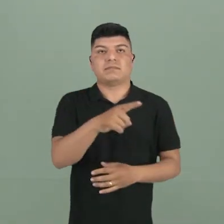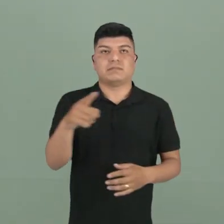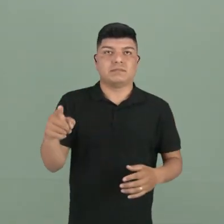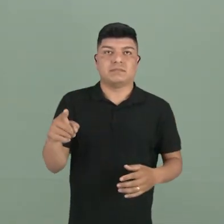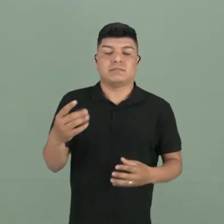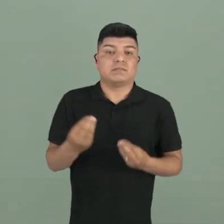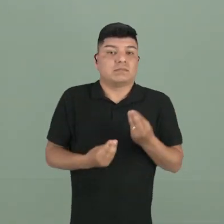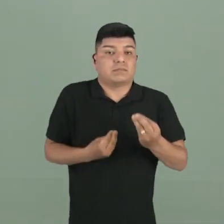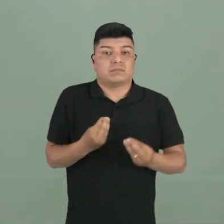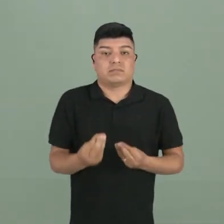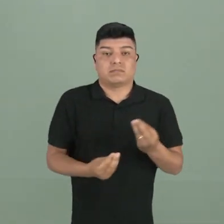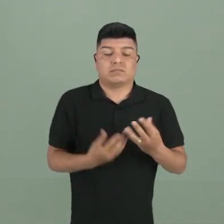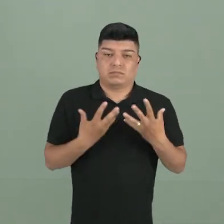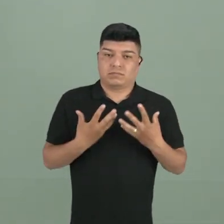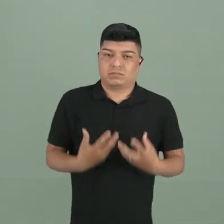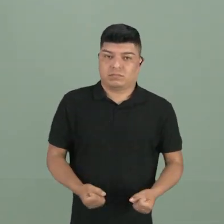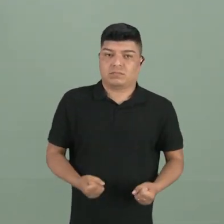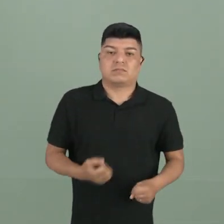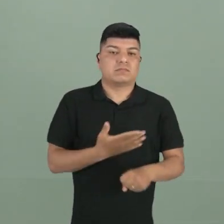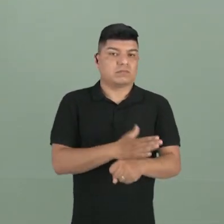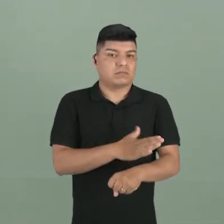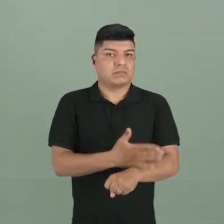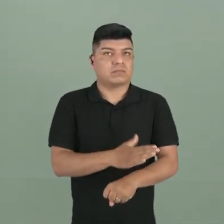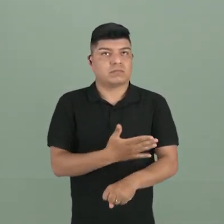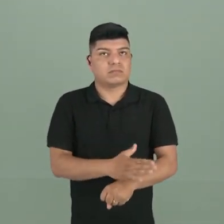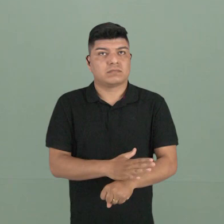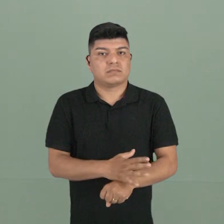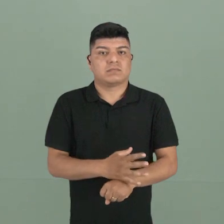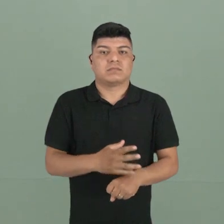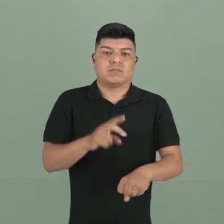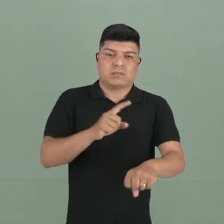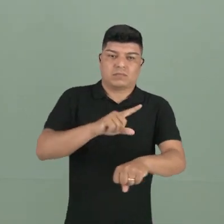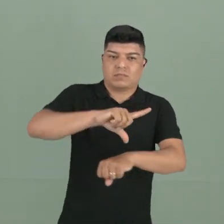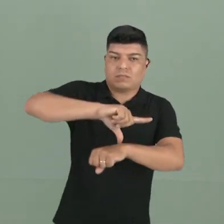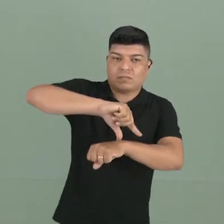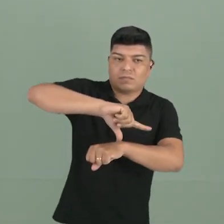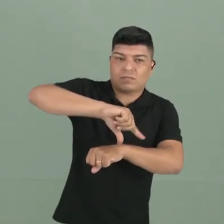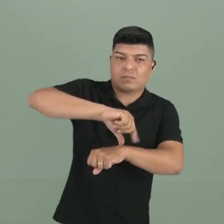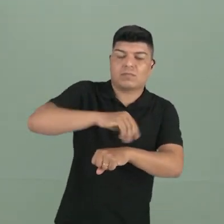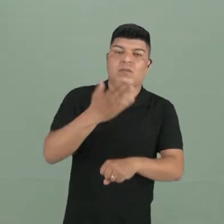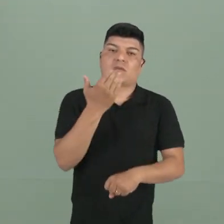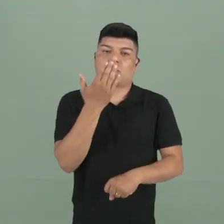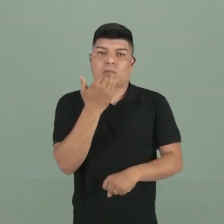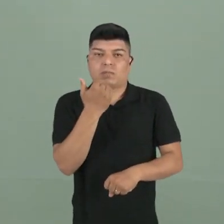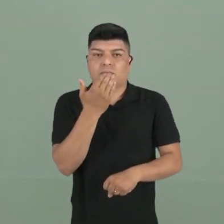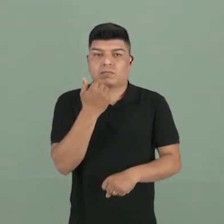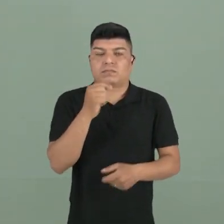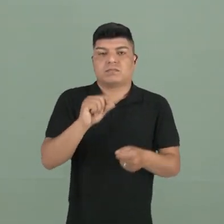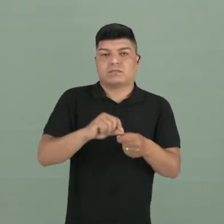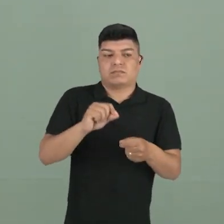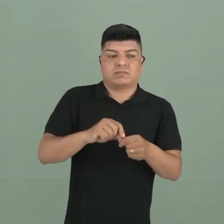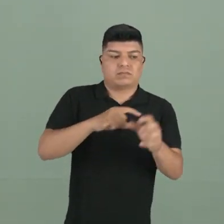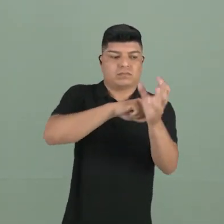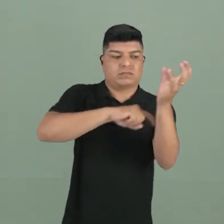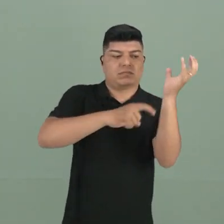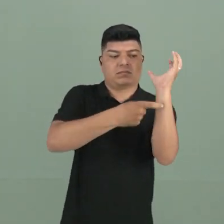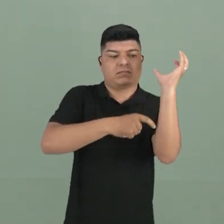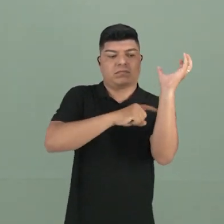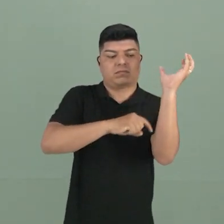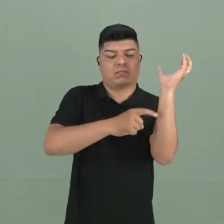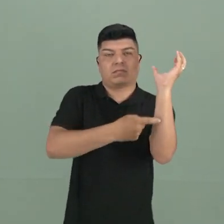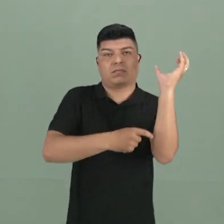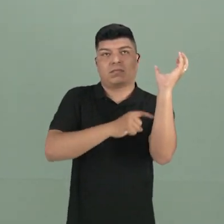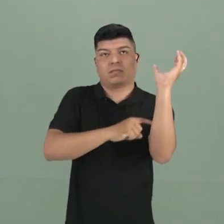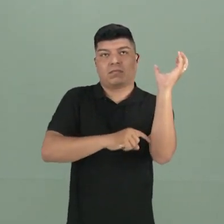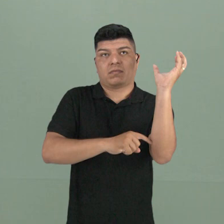ver com a forma como foi adotada essa prática, horário, a forma de comer, a forma de fazer o corte, a forma